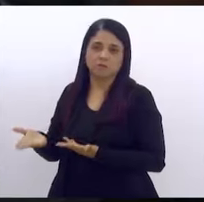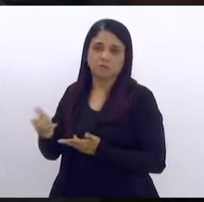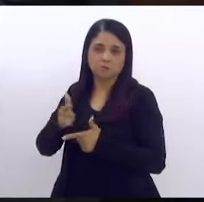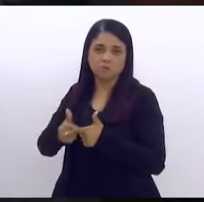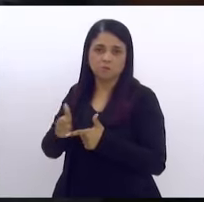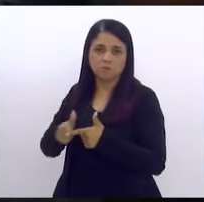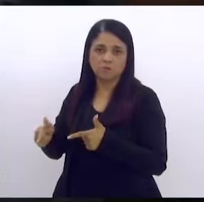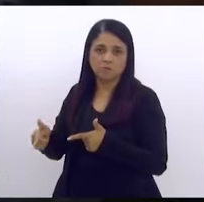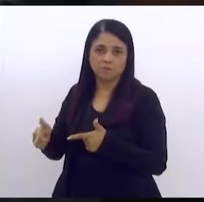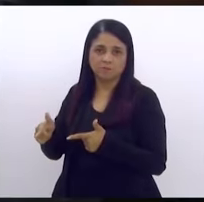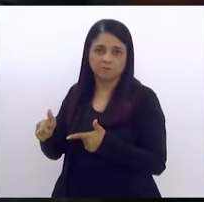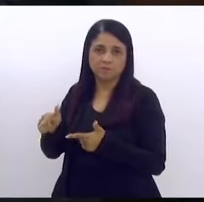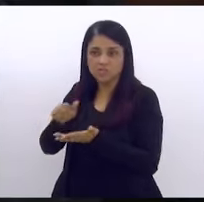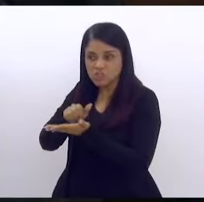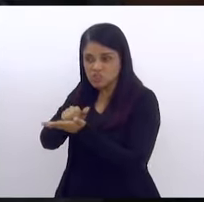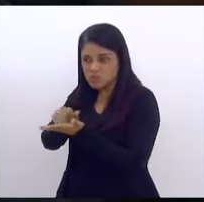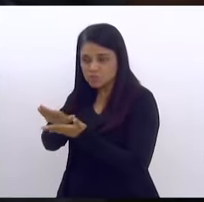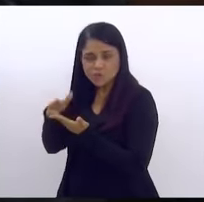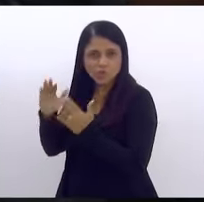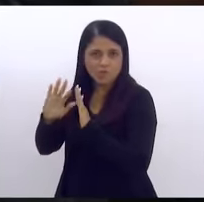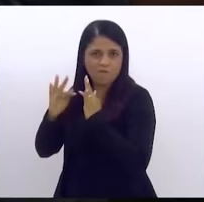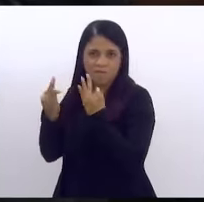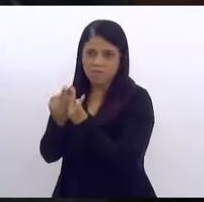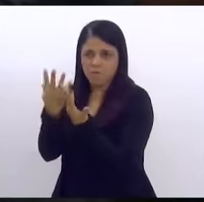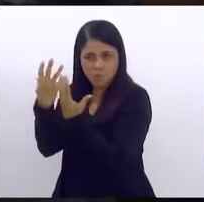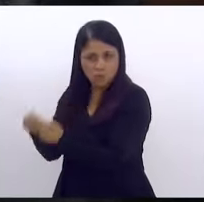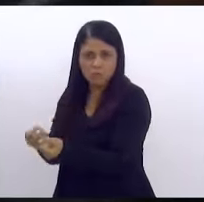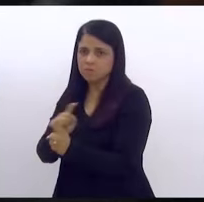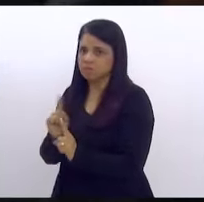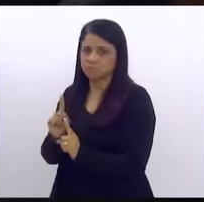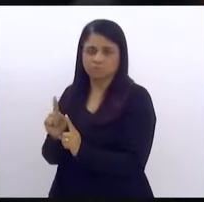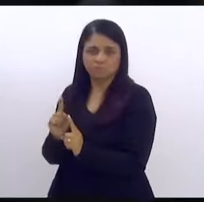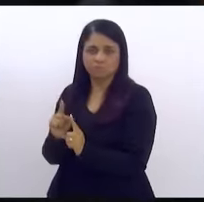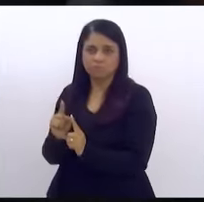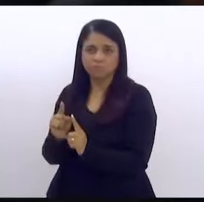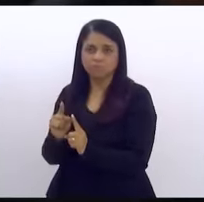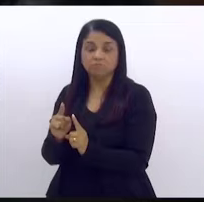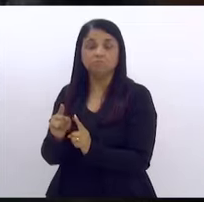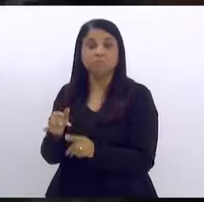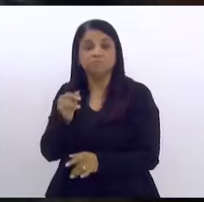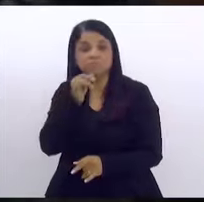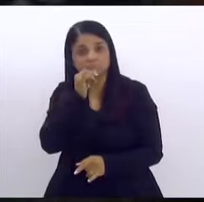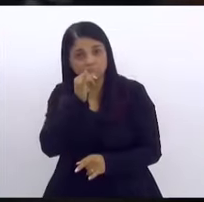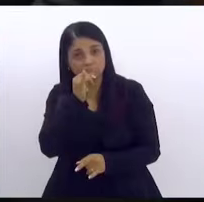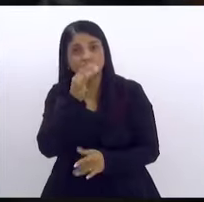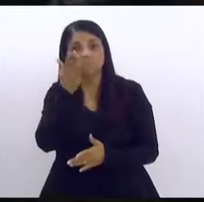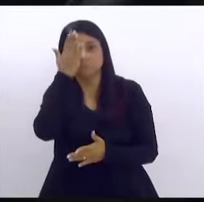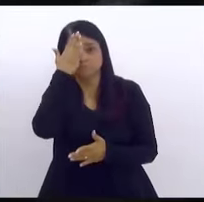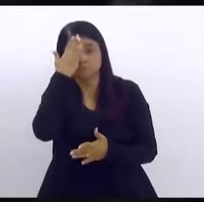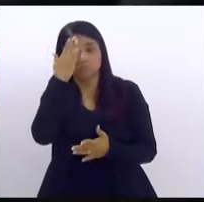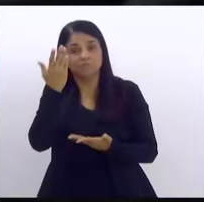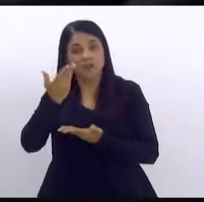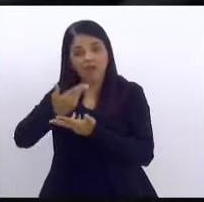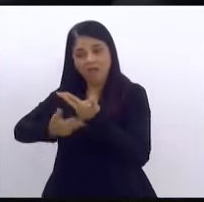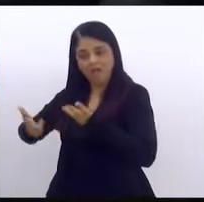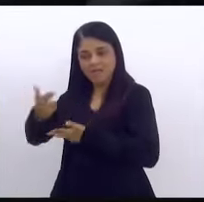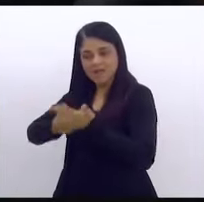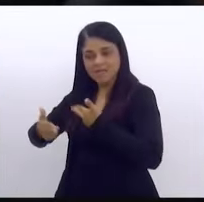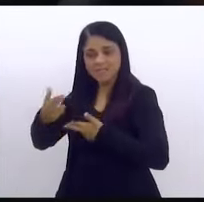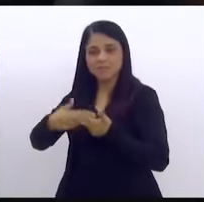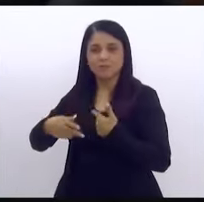Situação totalmente inaceitável. Mas, infelizmente, como eu disse aqui, sabemos da relação obscura do Austin